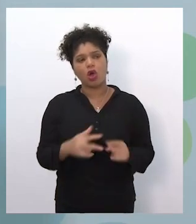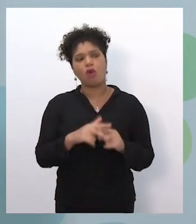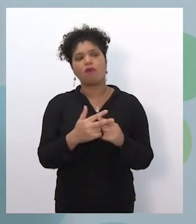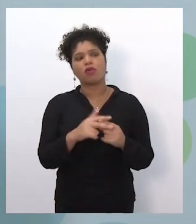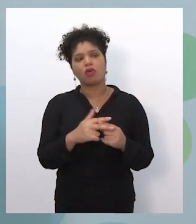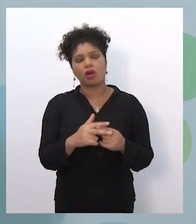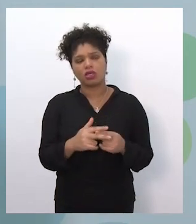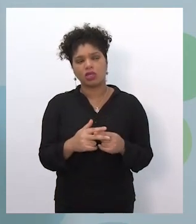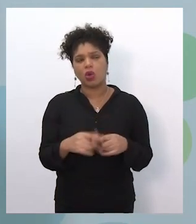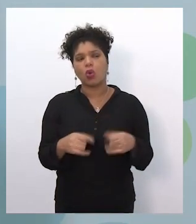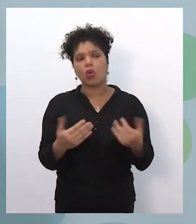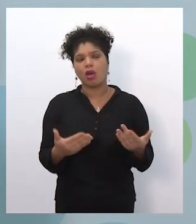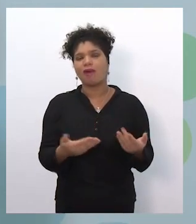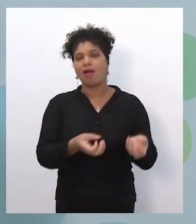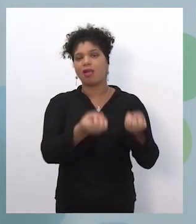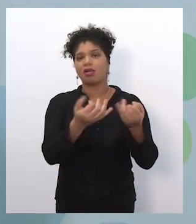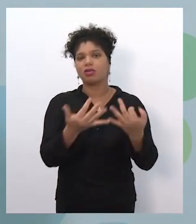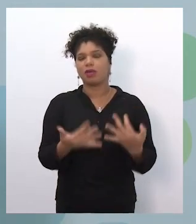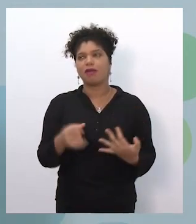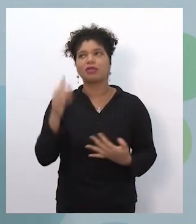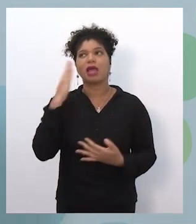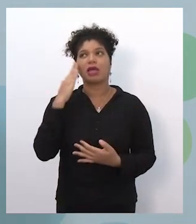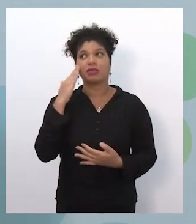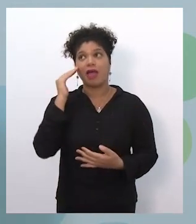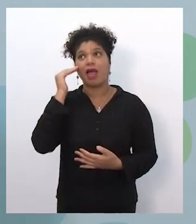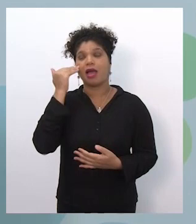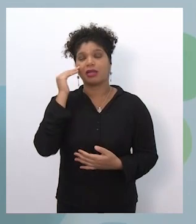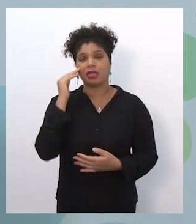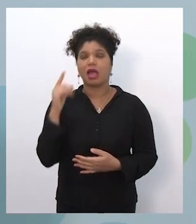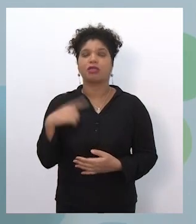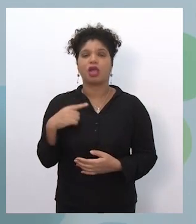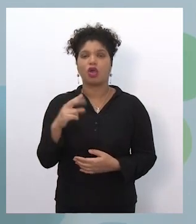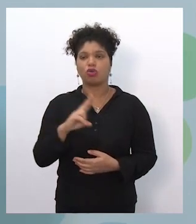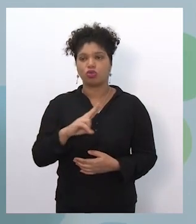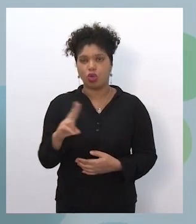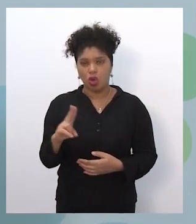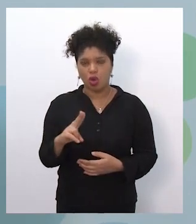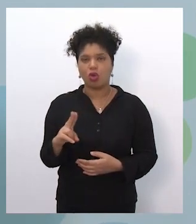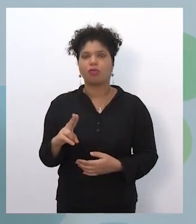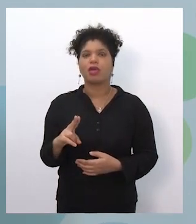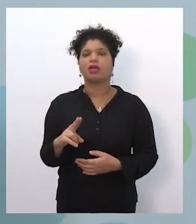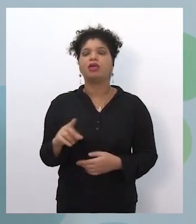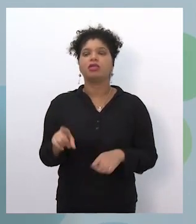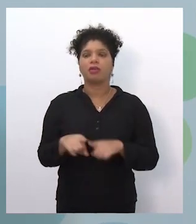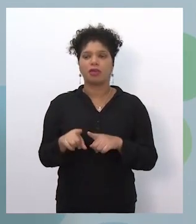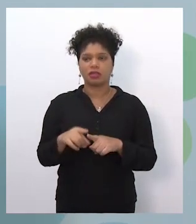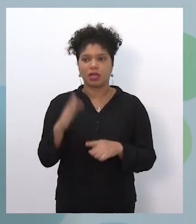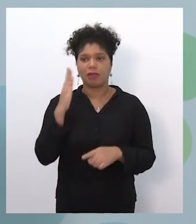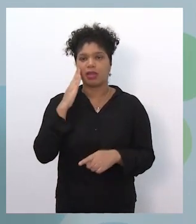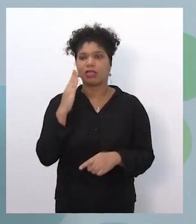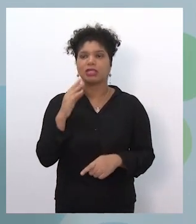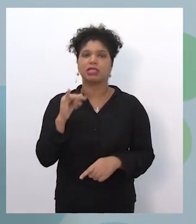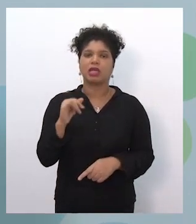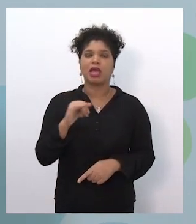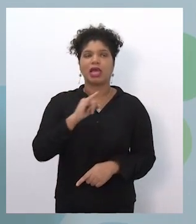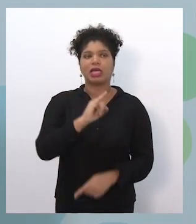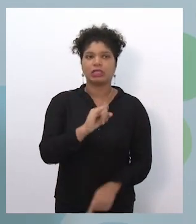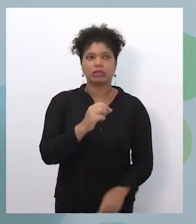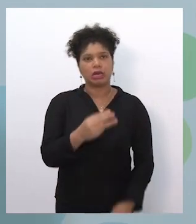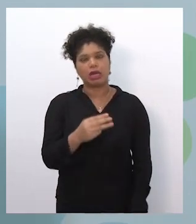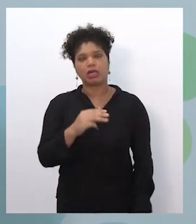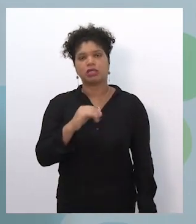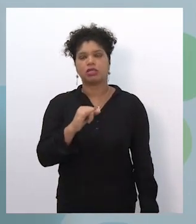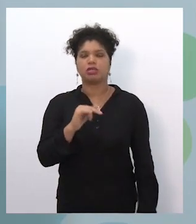especificações. Quando você clica em especificações, vai ter lá o nome do processador, a família, como a gente estava falando, se é i3,